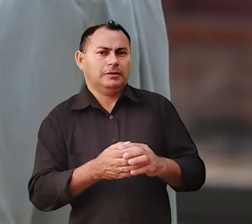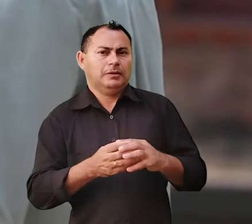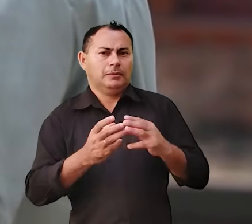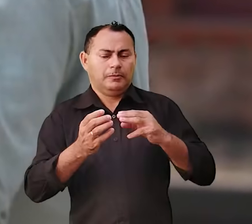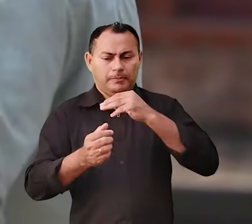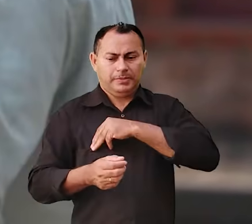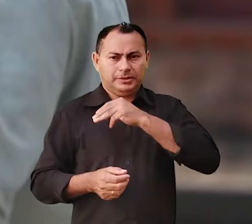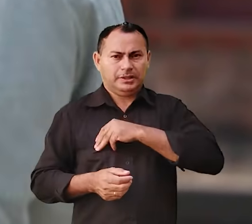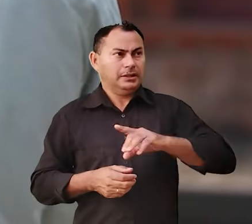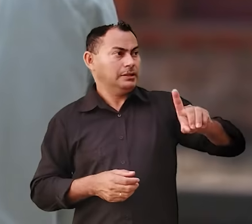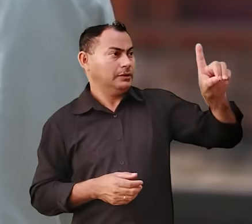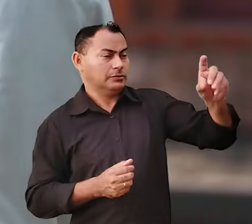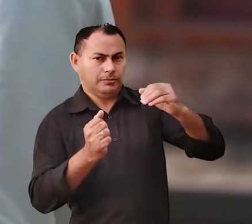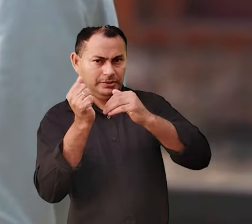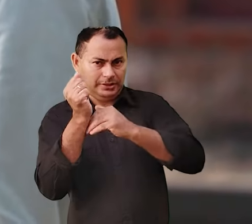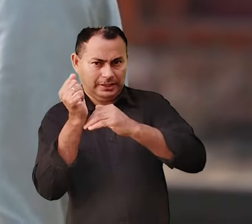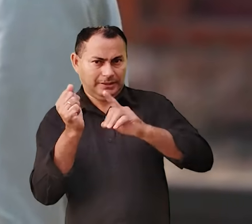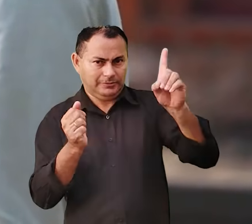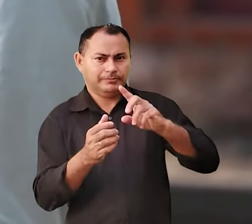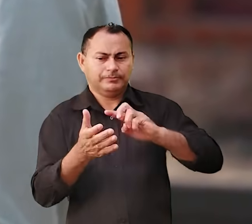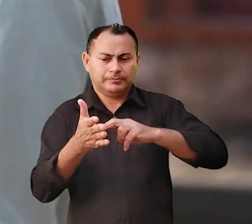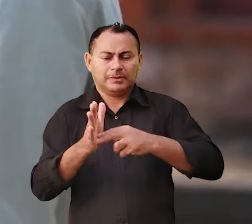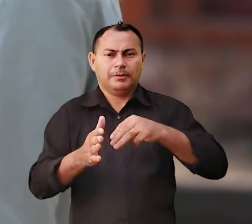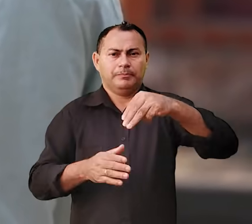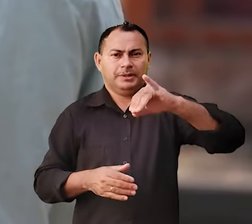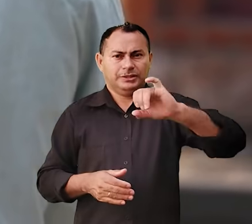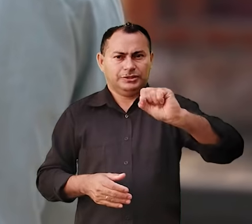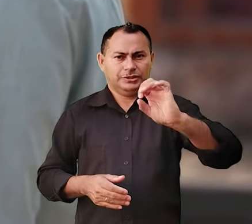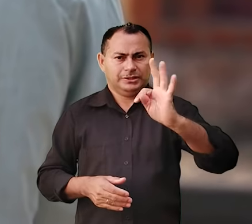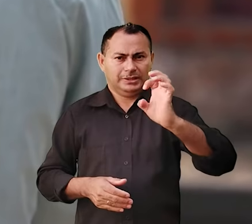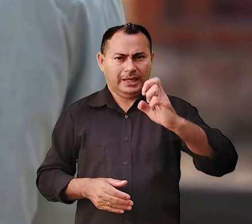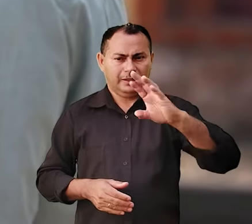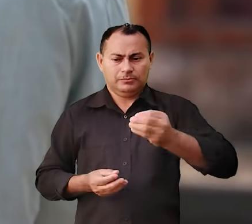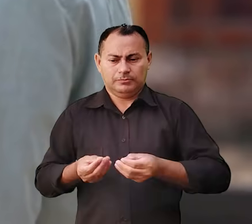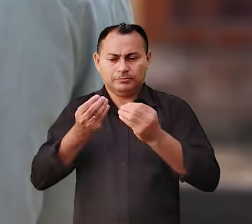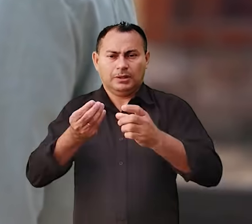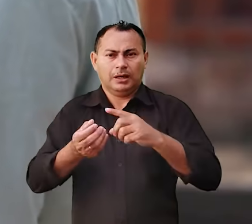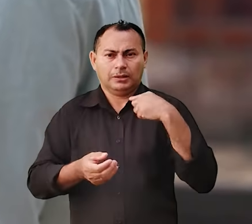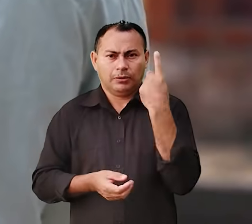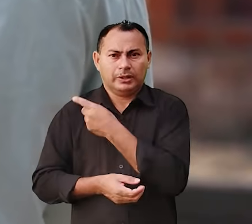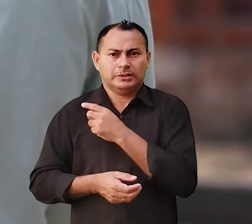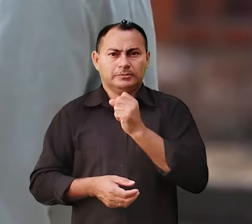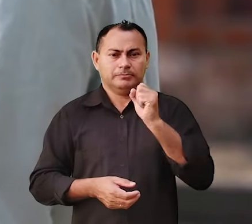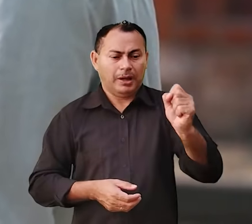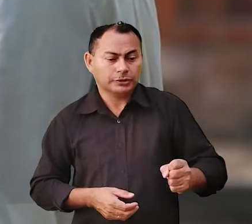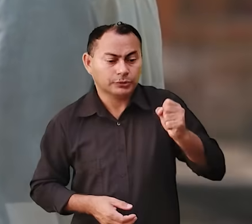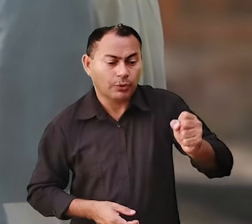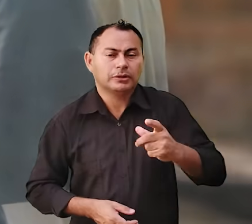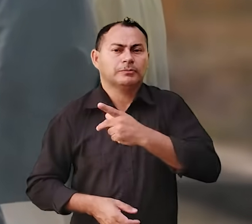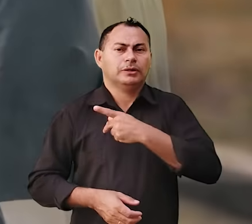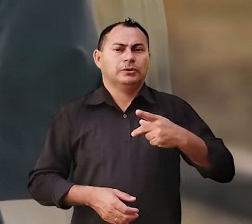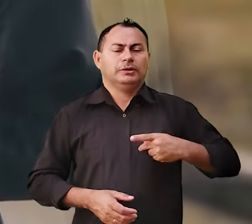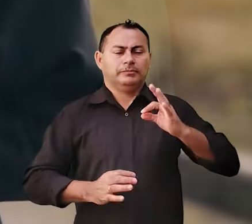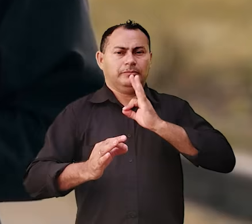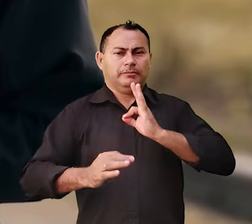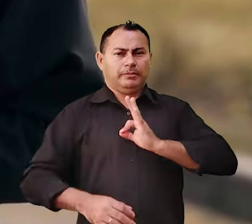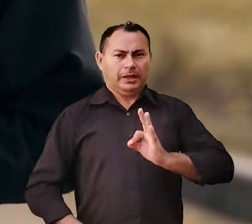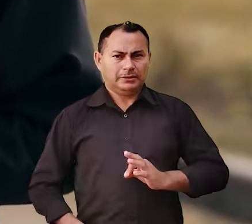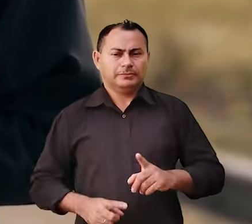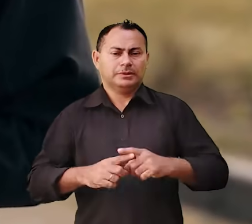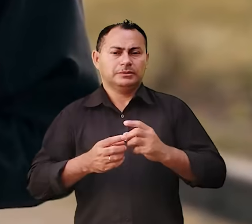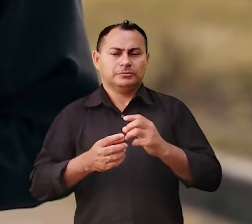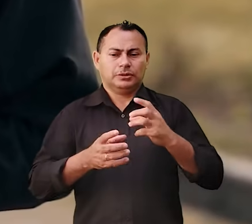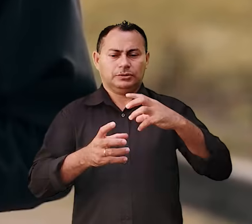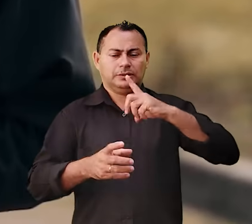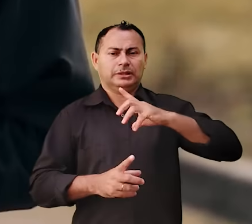dos mistérios de Deus. Isso quer dizer que os mistérios de Deus foram confiados a nós, pastores. Somos mordomos